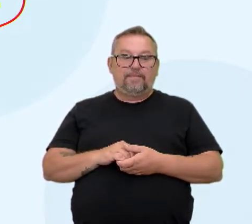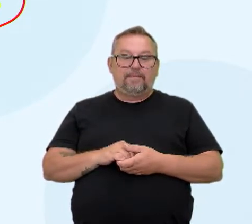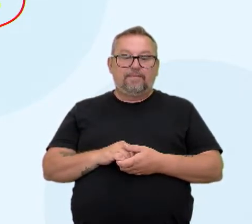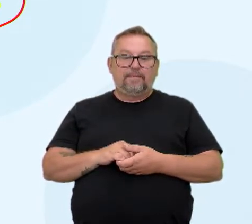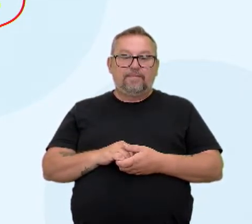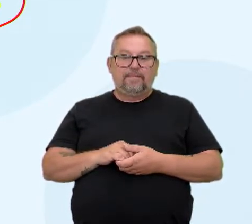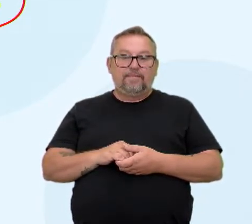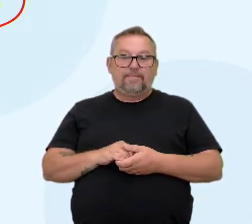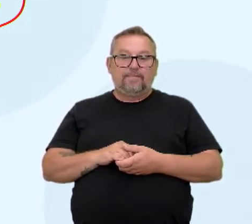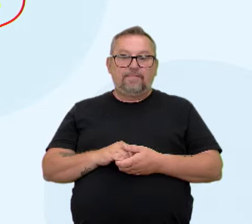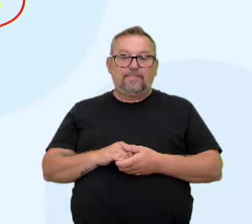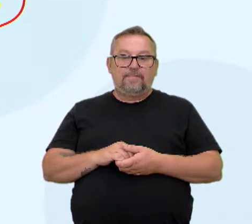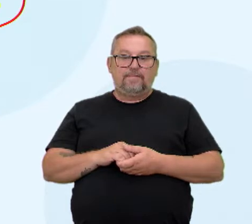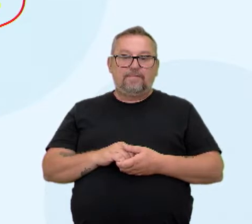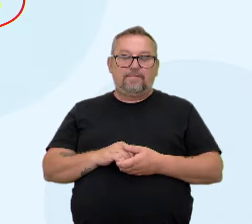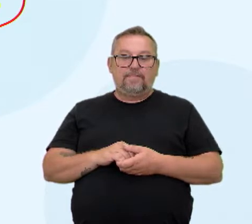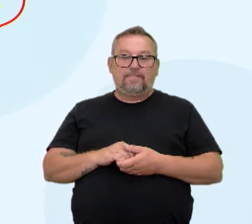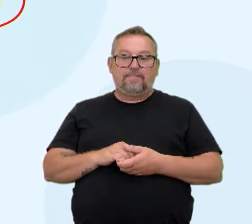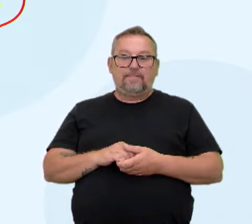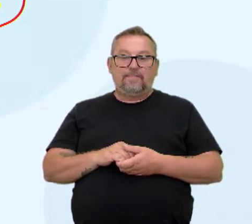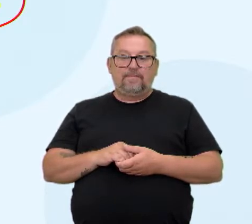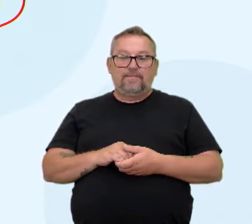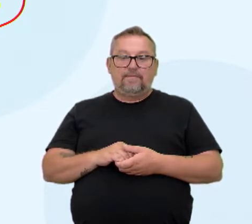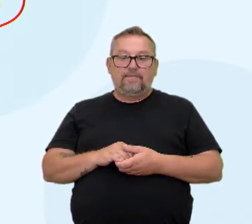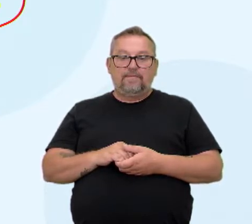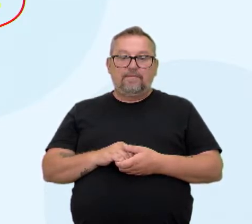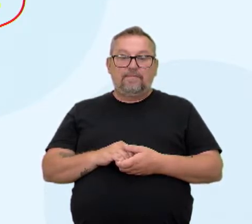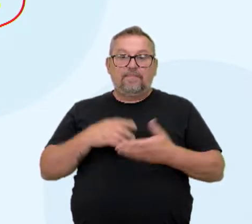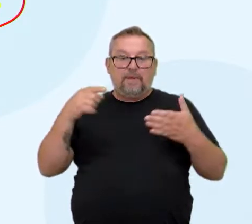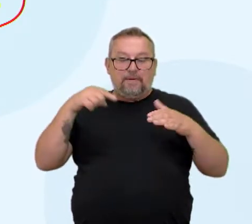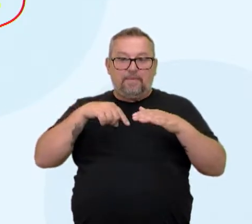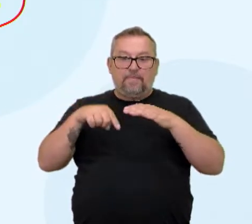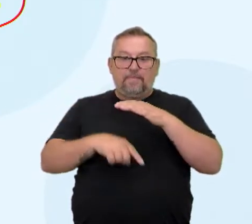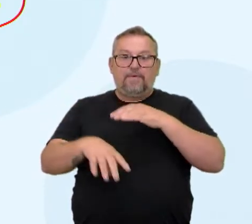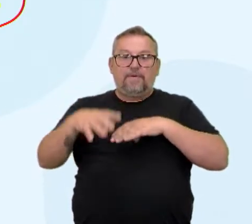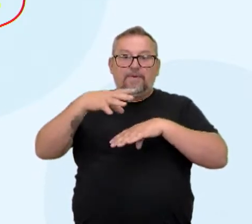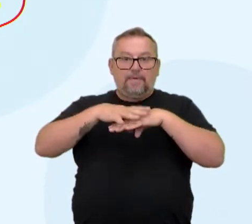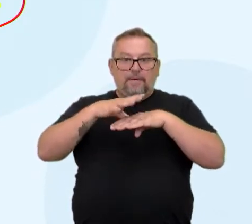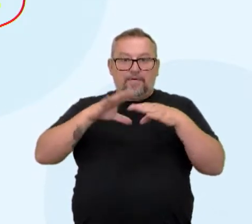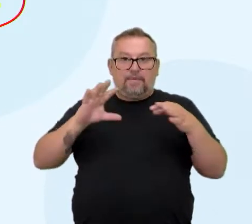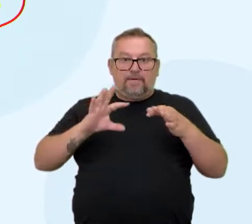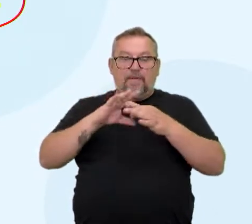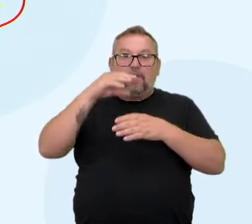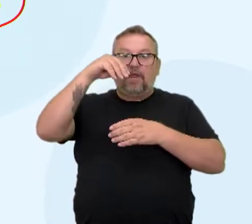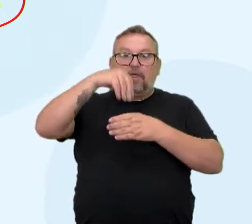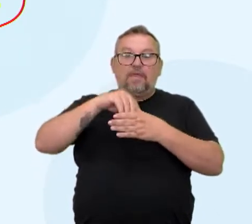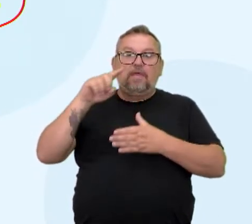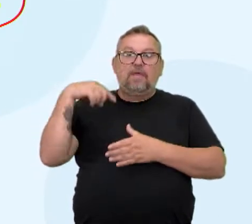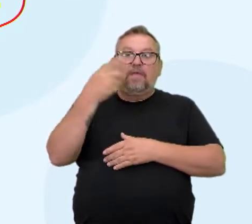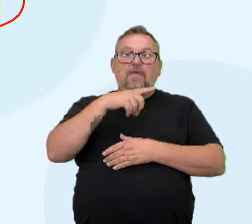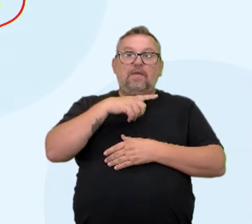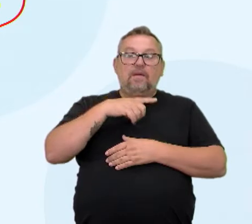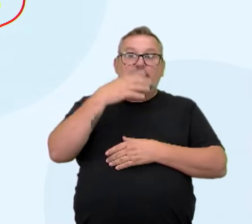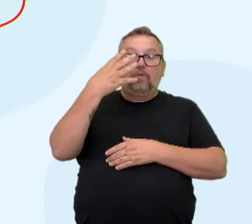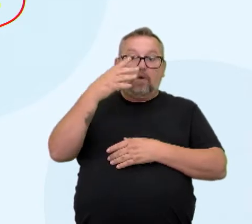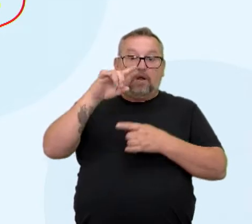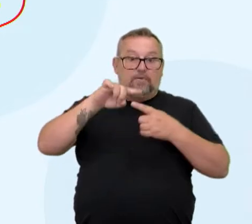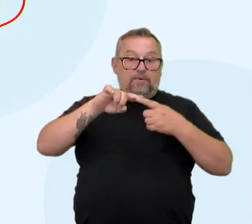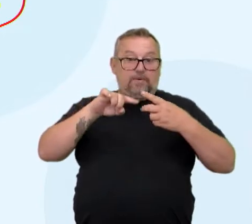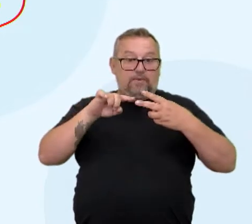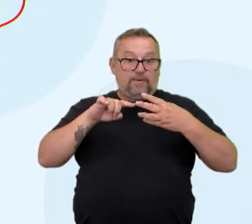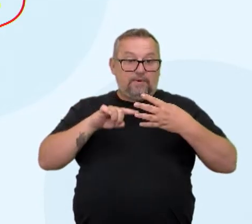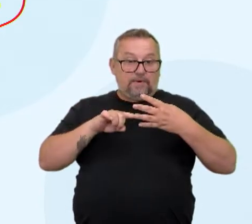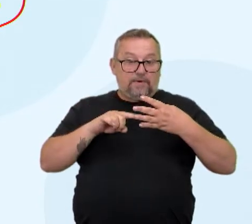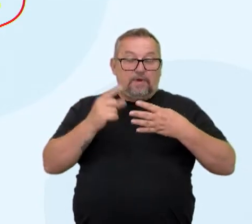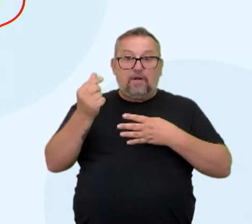Conectada. Então, aqui o nosso aprofundamento, Matemática Conectada. Dentro dele, nós temos 4 componentes.